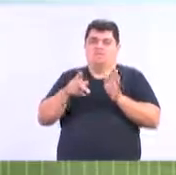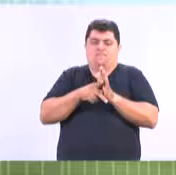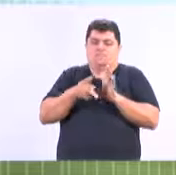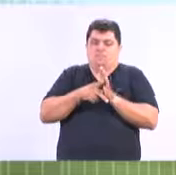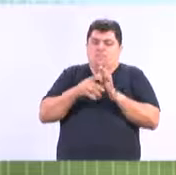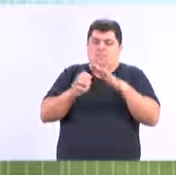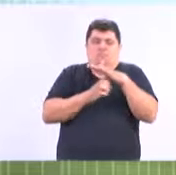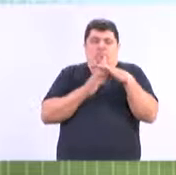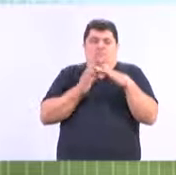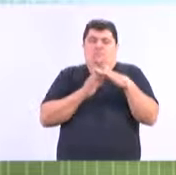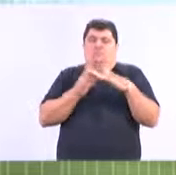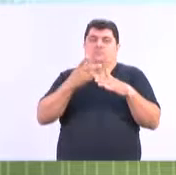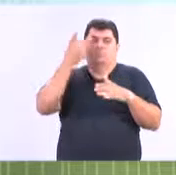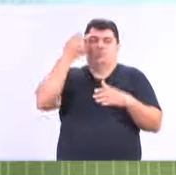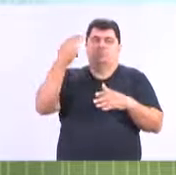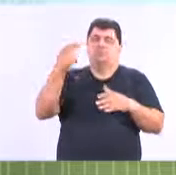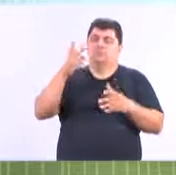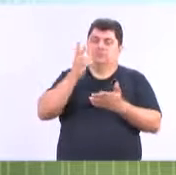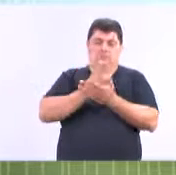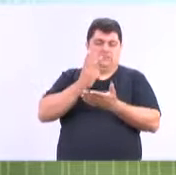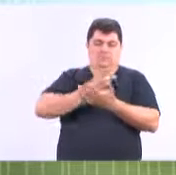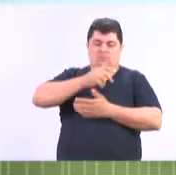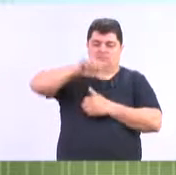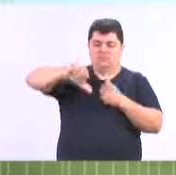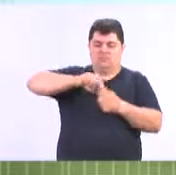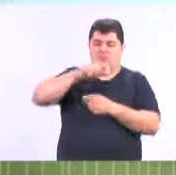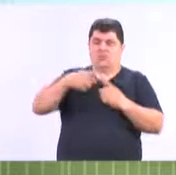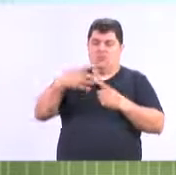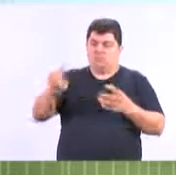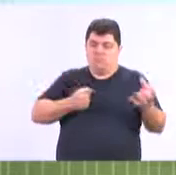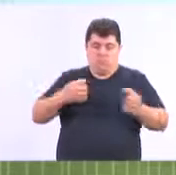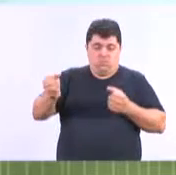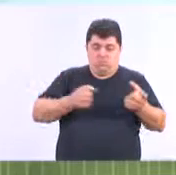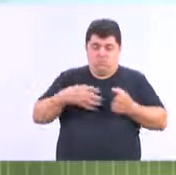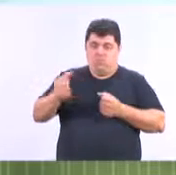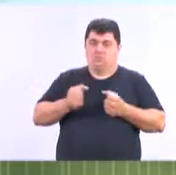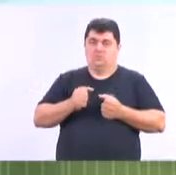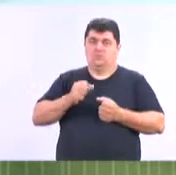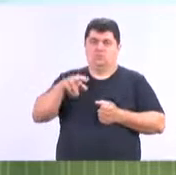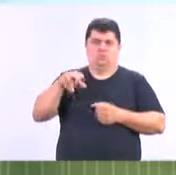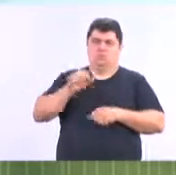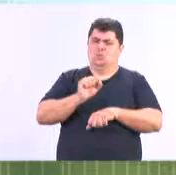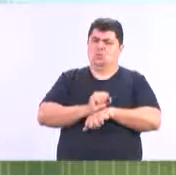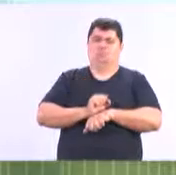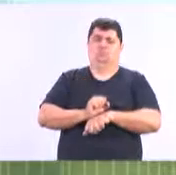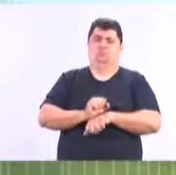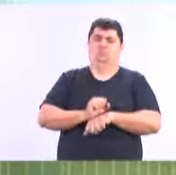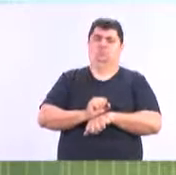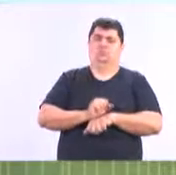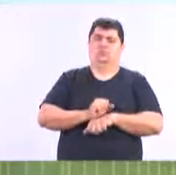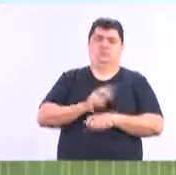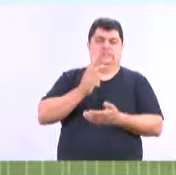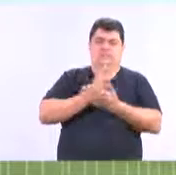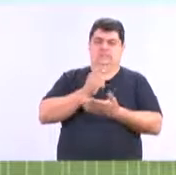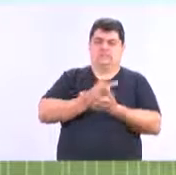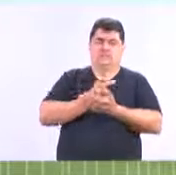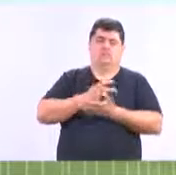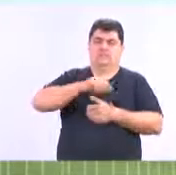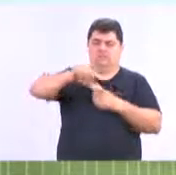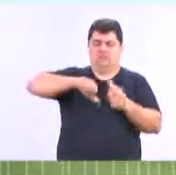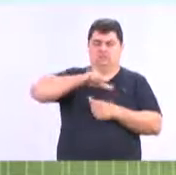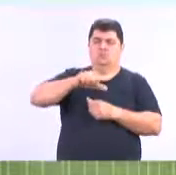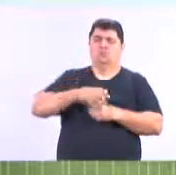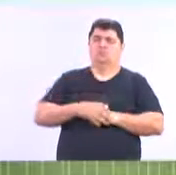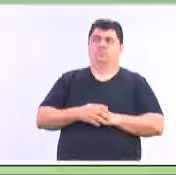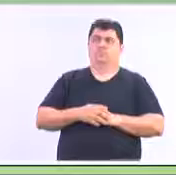empresa normalmente vai ser circulante, quase nunca não circulante, beleza? Normalmente vai ser